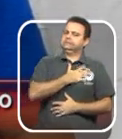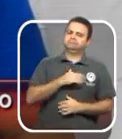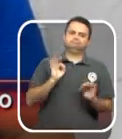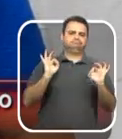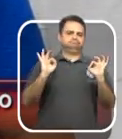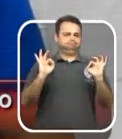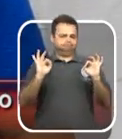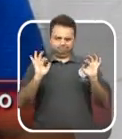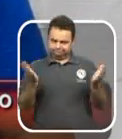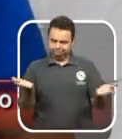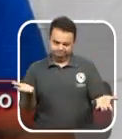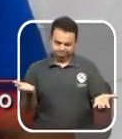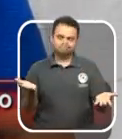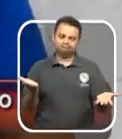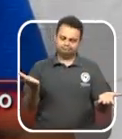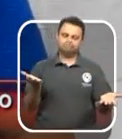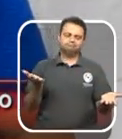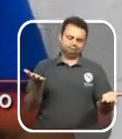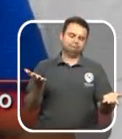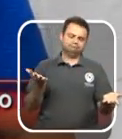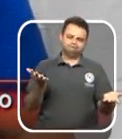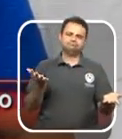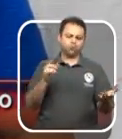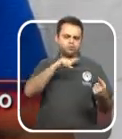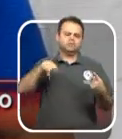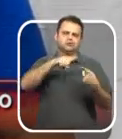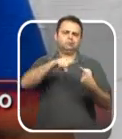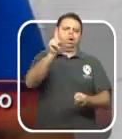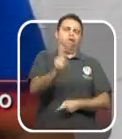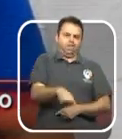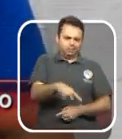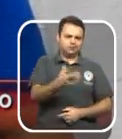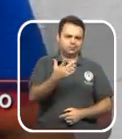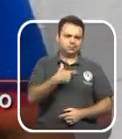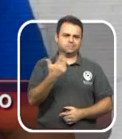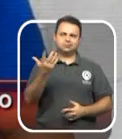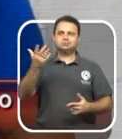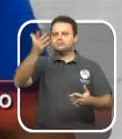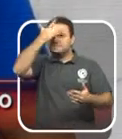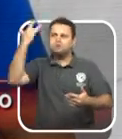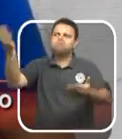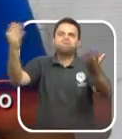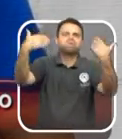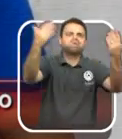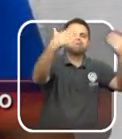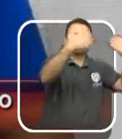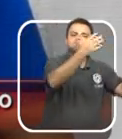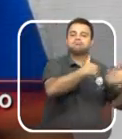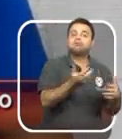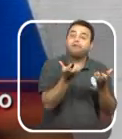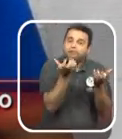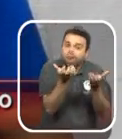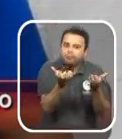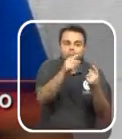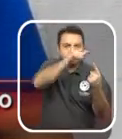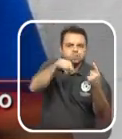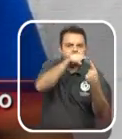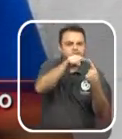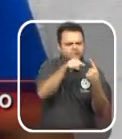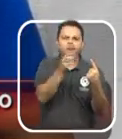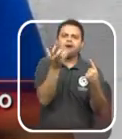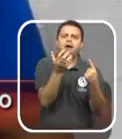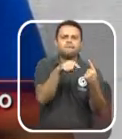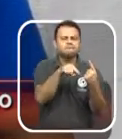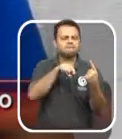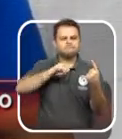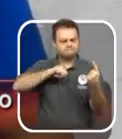que esse é o objetivo, né? Entendo que é uma meta que nós devemos percorrer